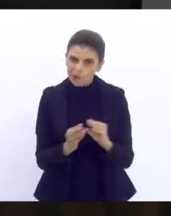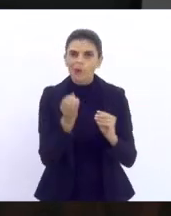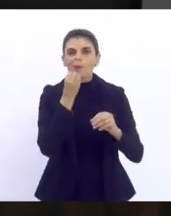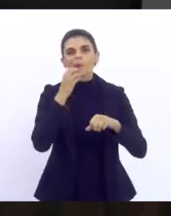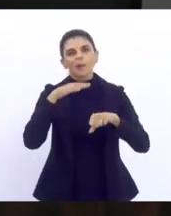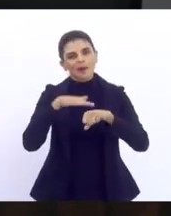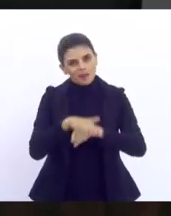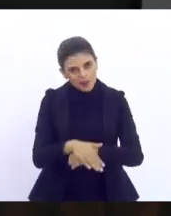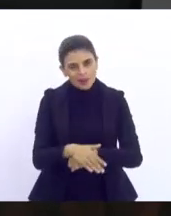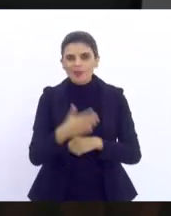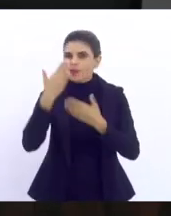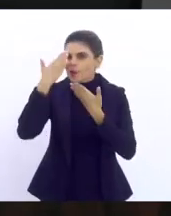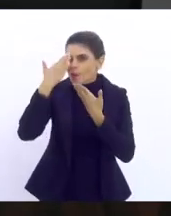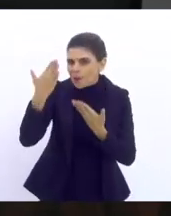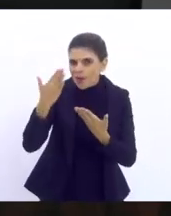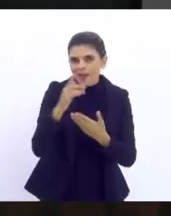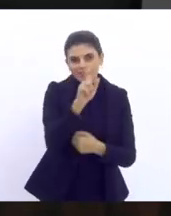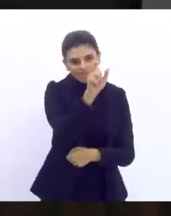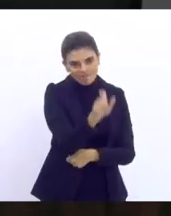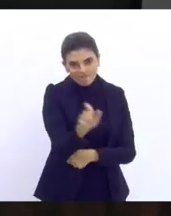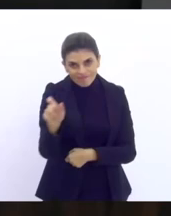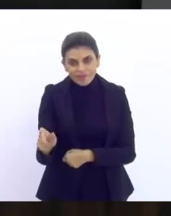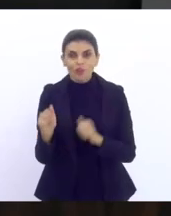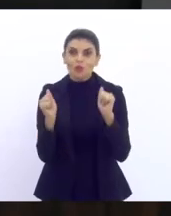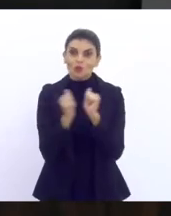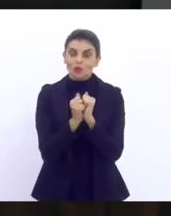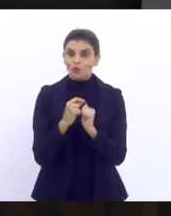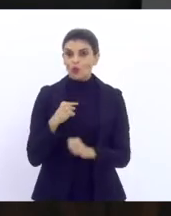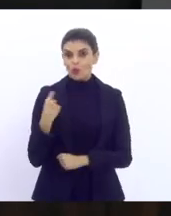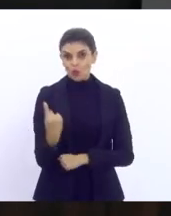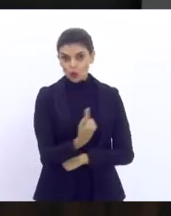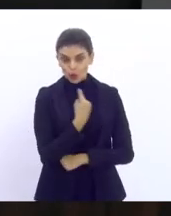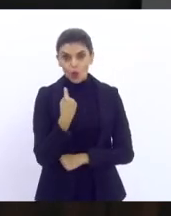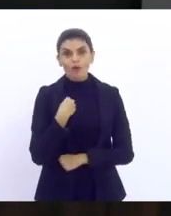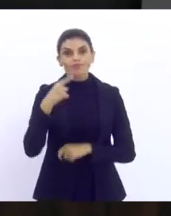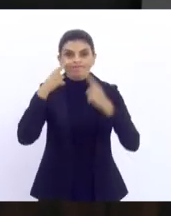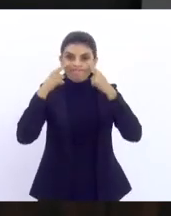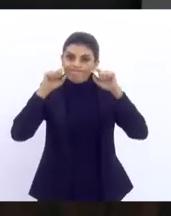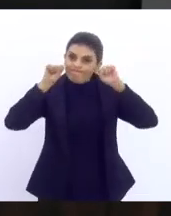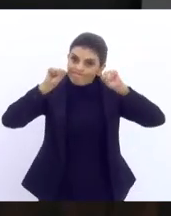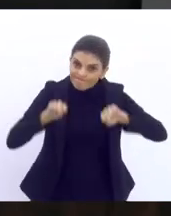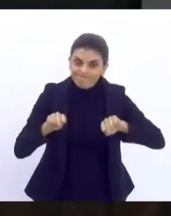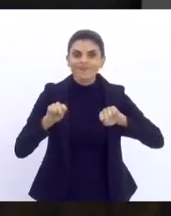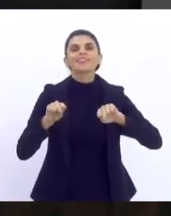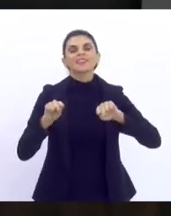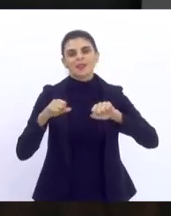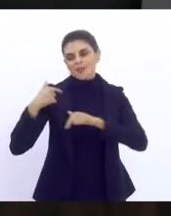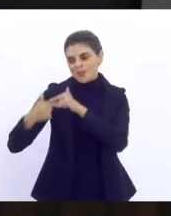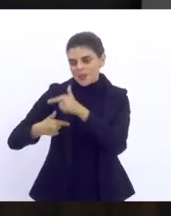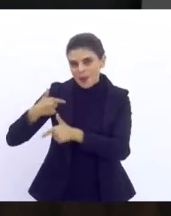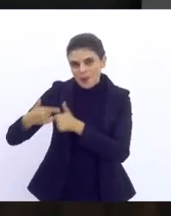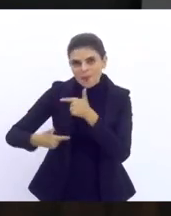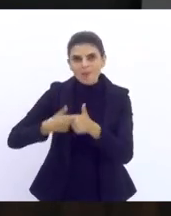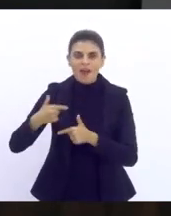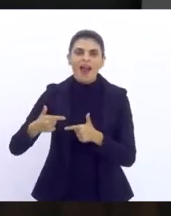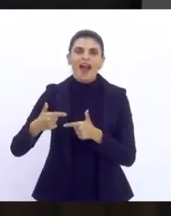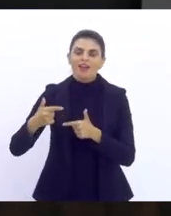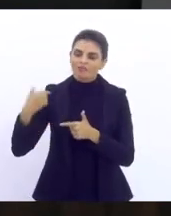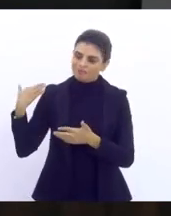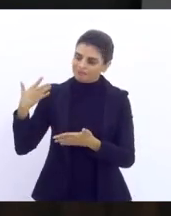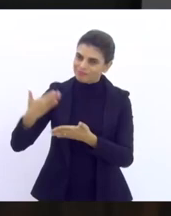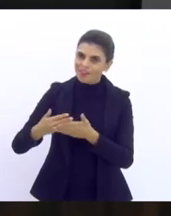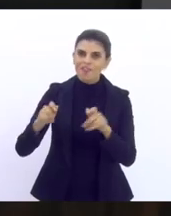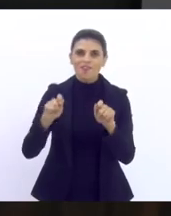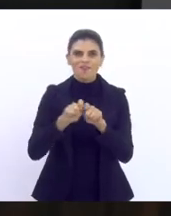noite. Obrigado por você estar conosco e testemunhar um pouco do trabalho que tem sido realizado